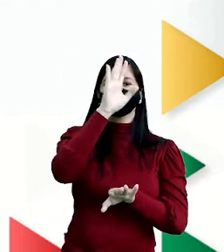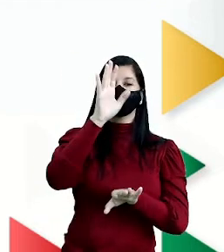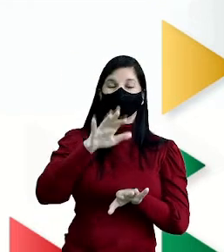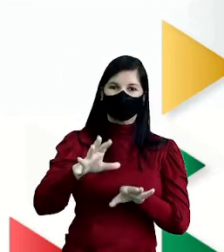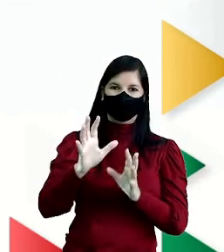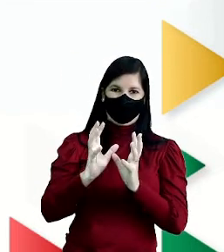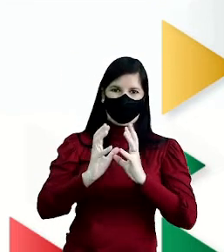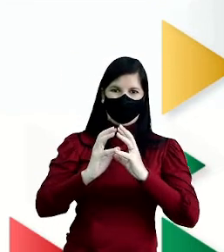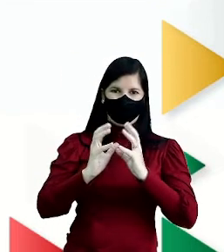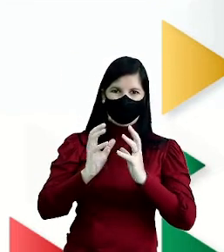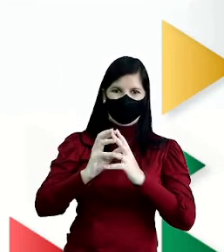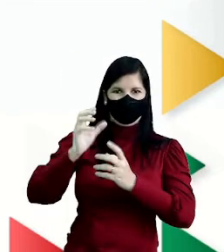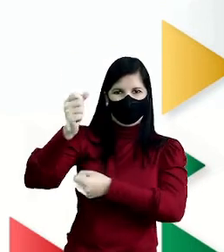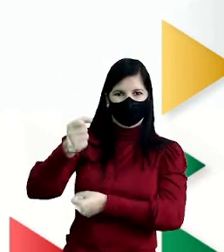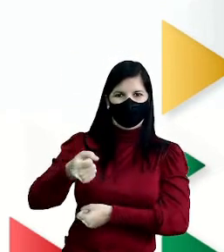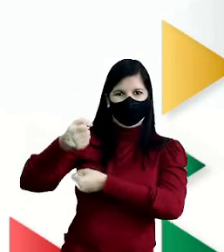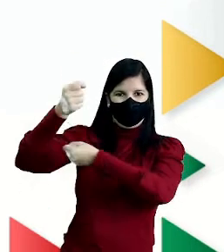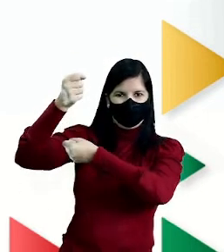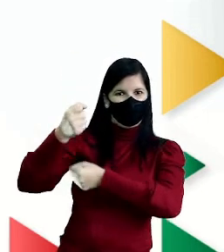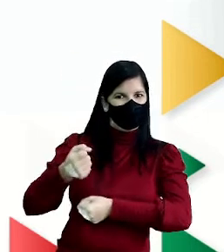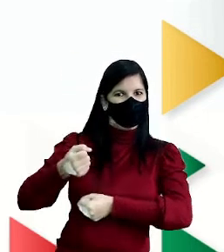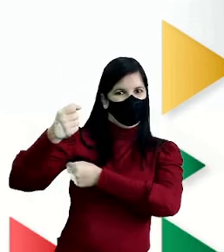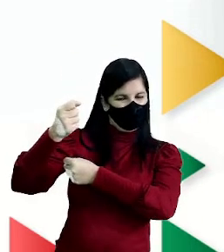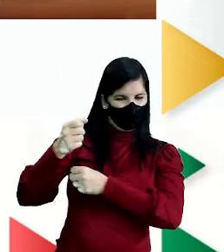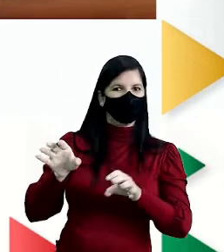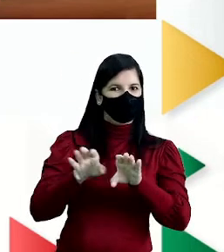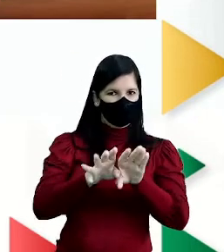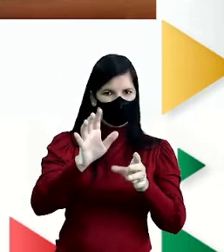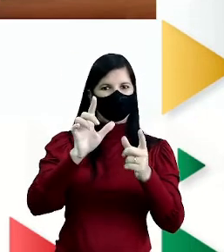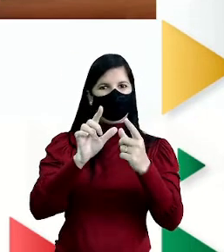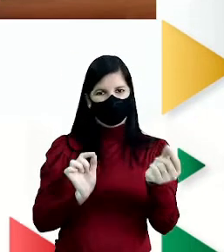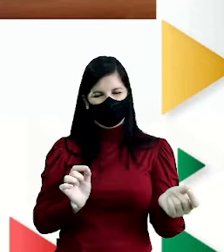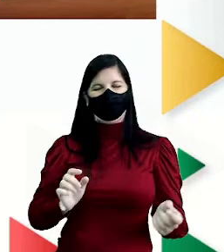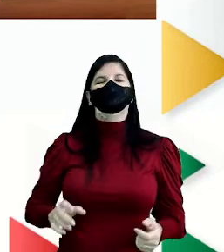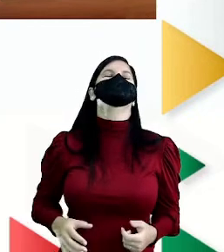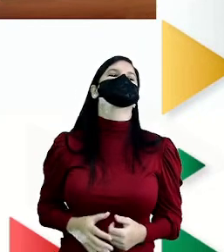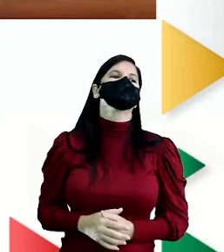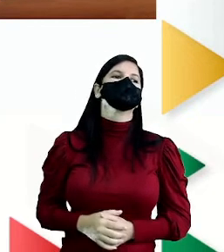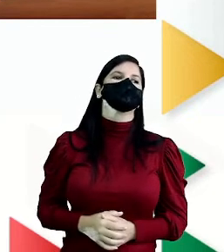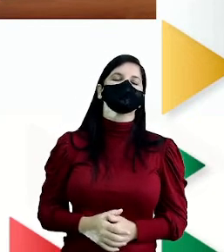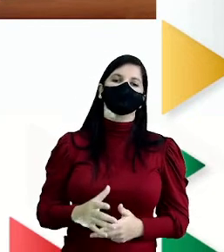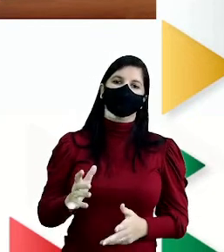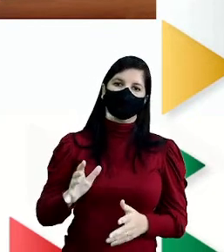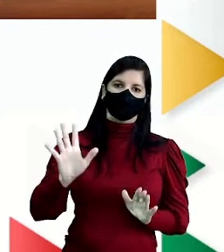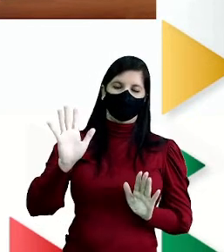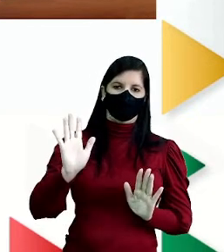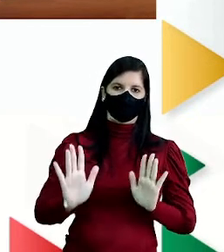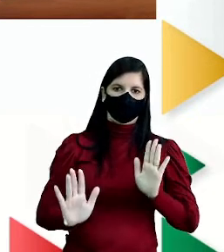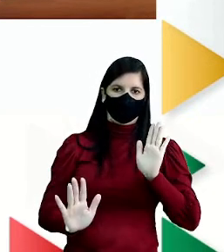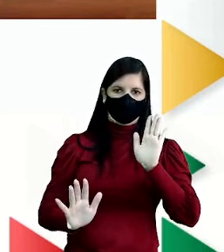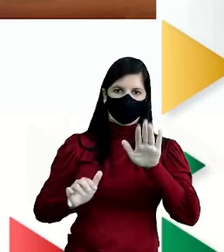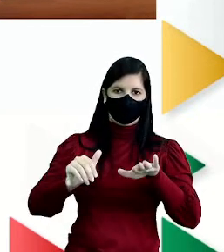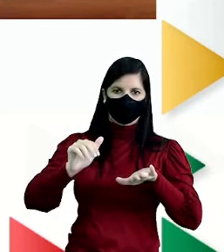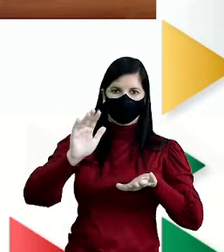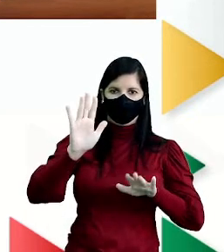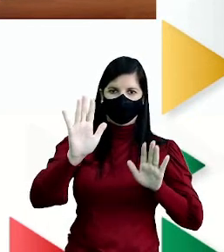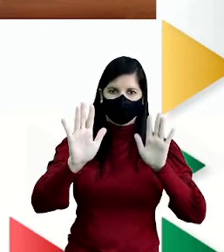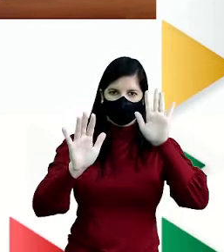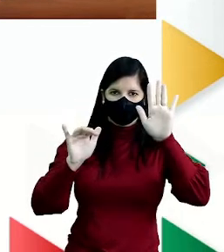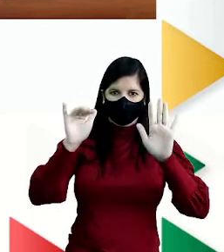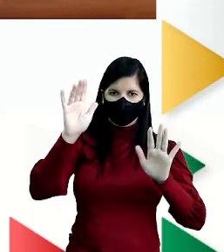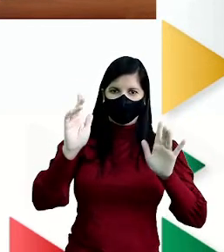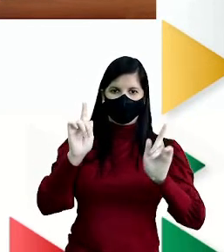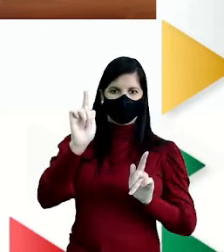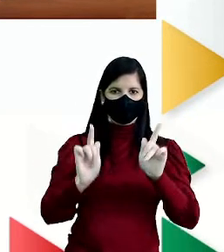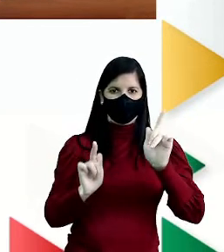gente, né, o kabuki, né, no Japão, certo, gente? Aí, a mímica possui grande força de expressão e culmina em